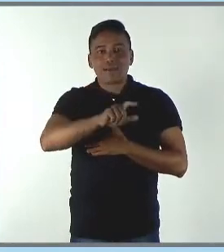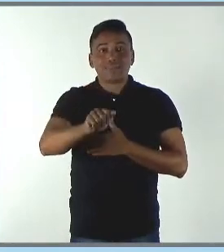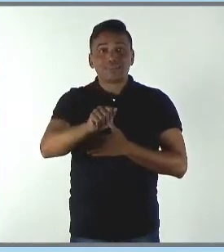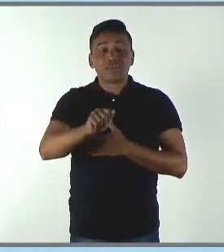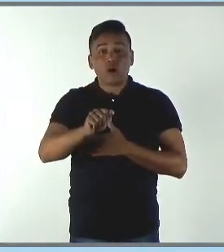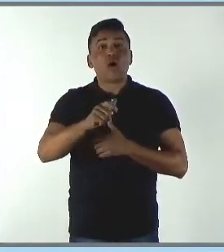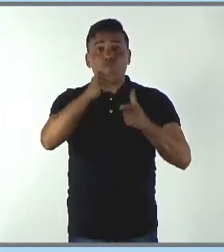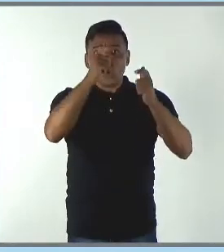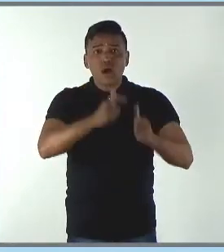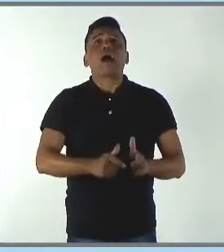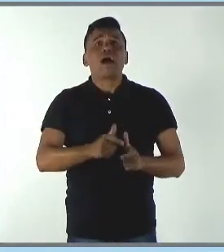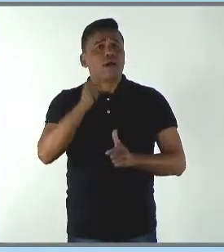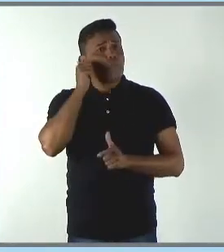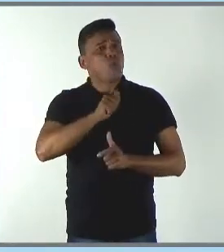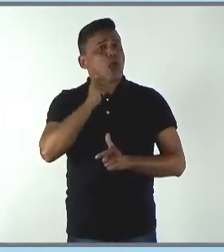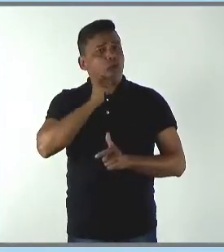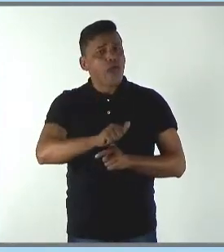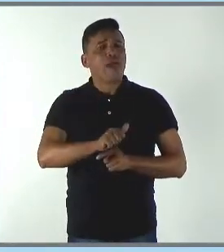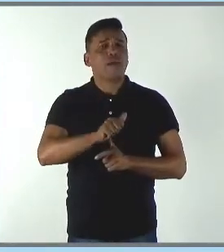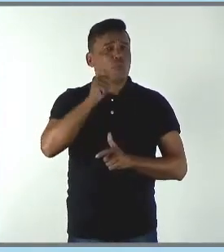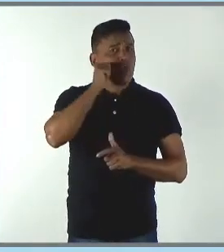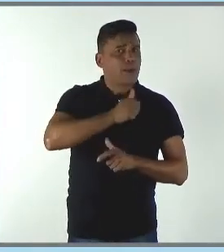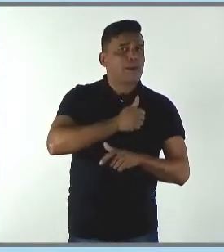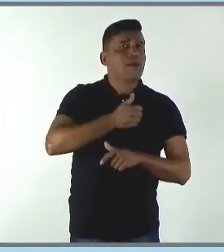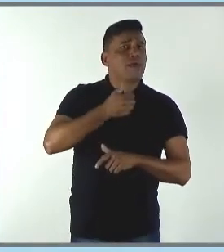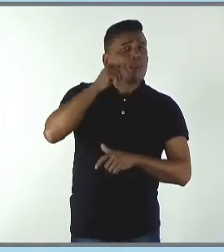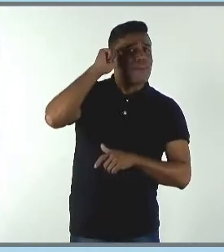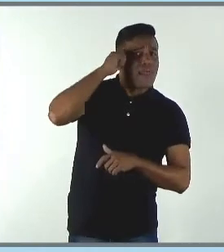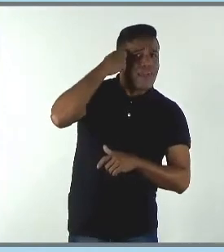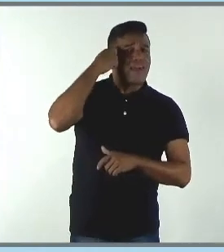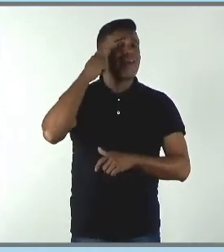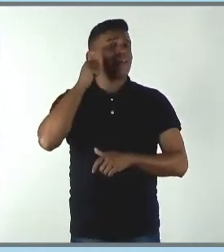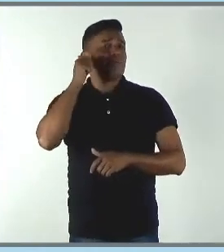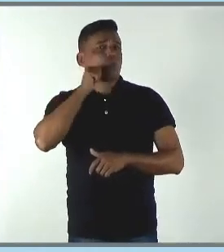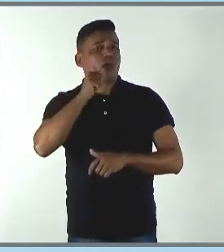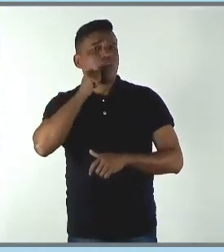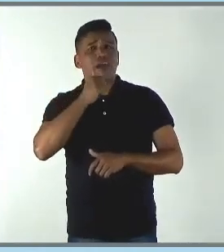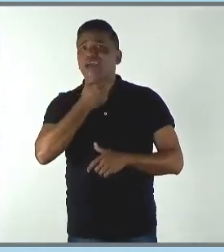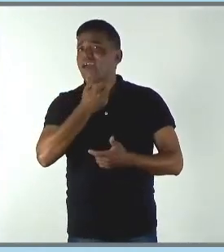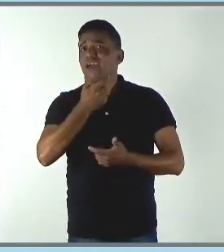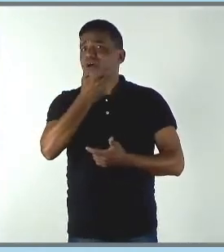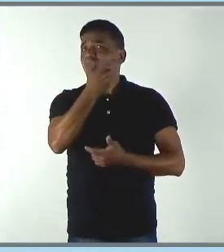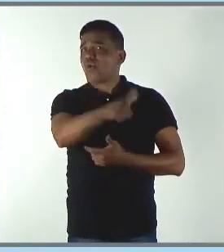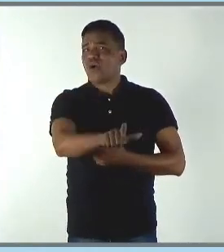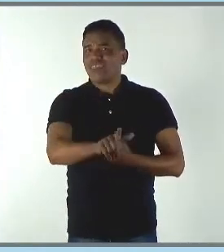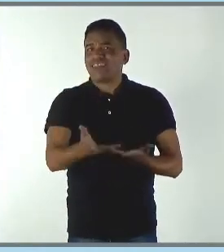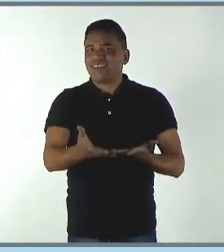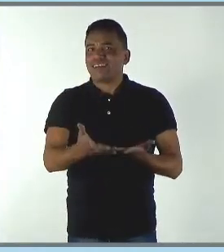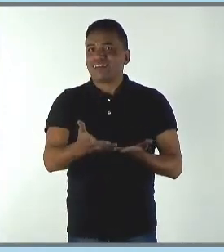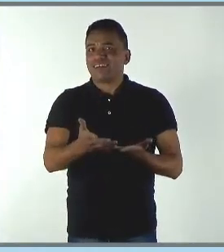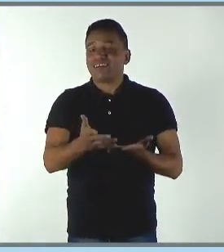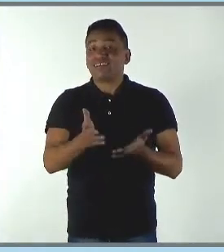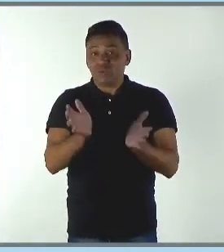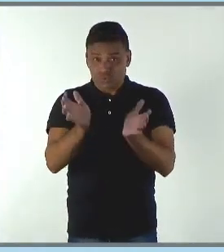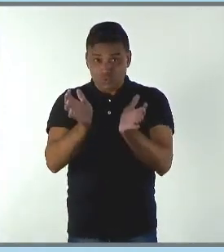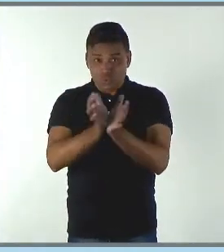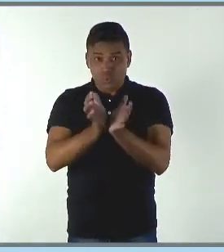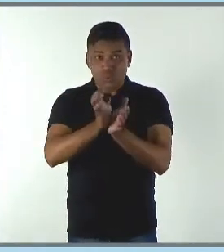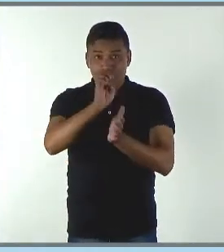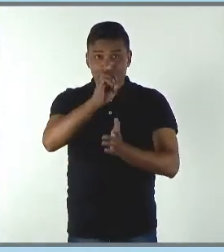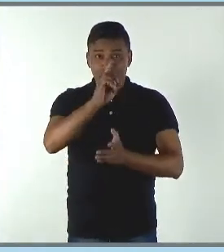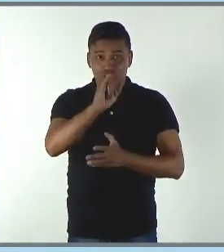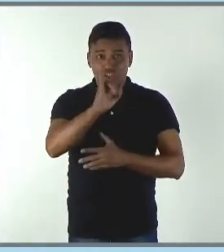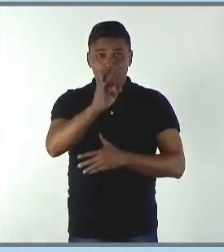das mulheres negras e não negras, e que a editoração no nosso país seja cada vez